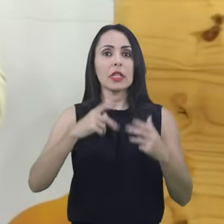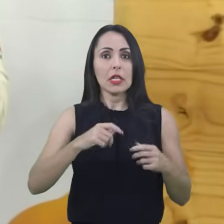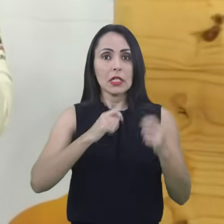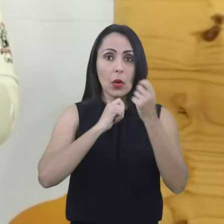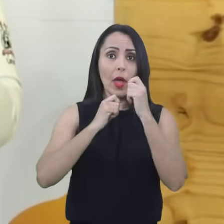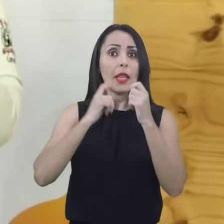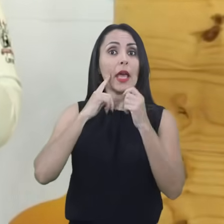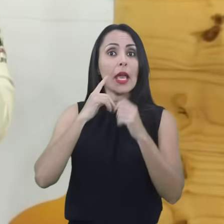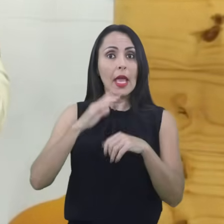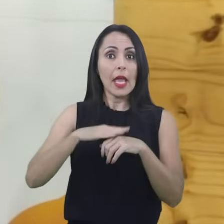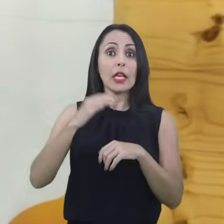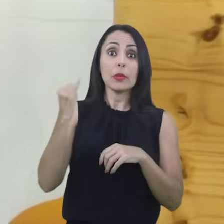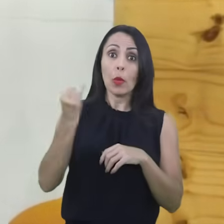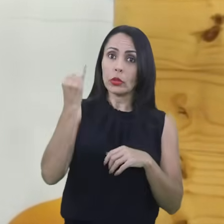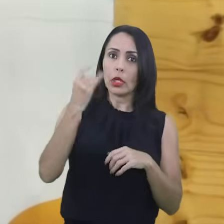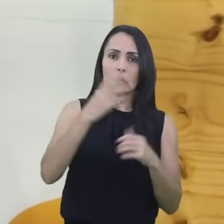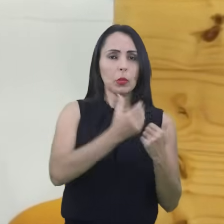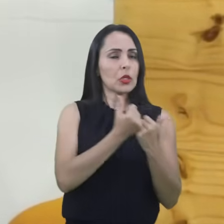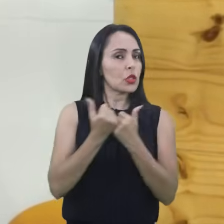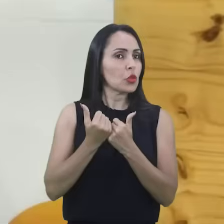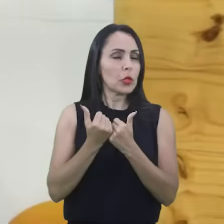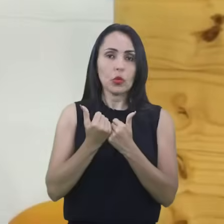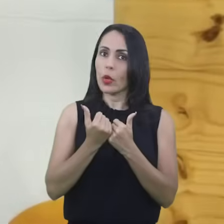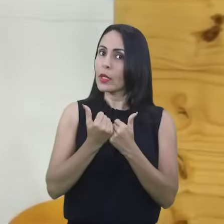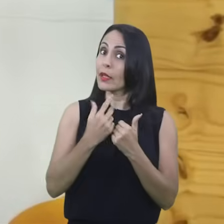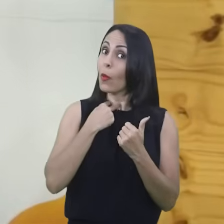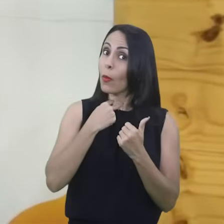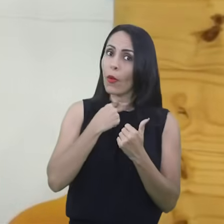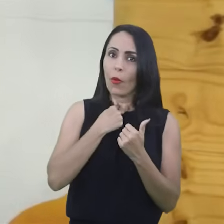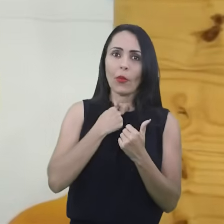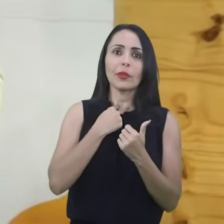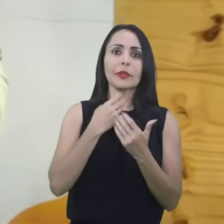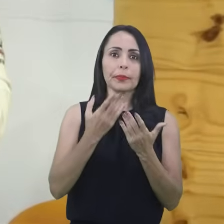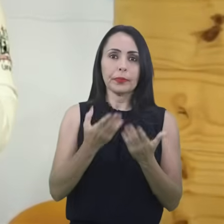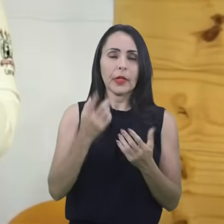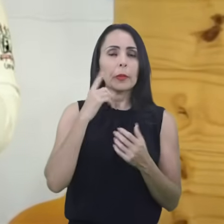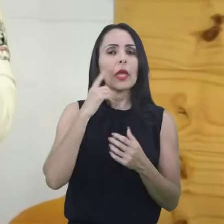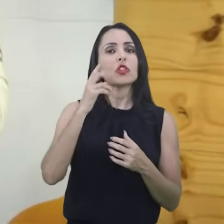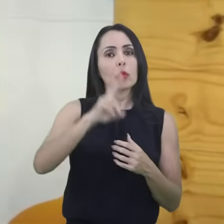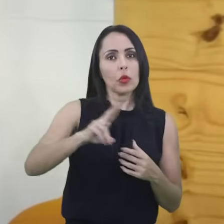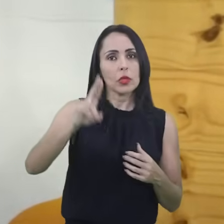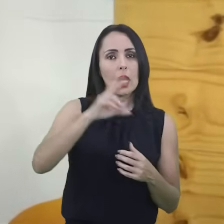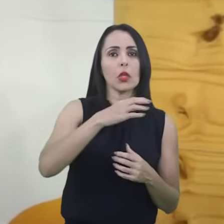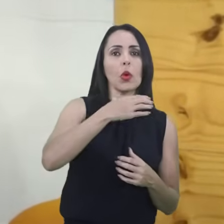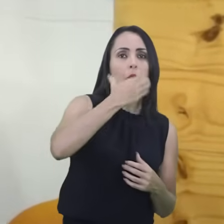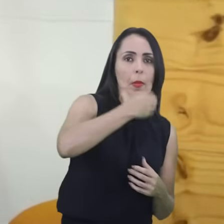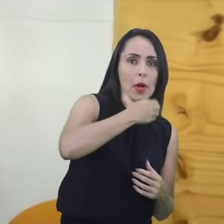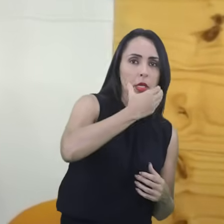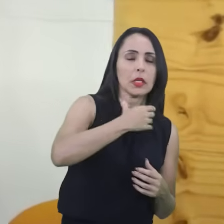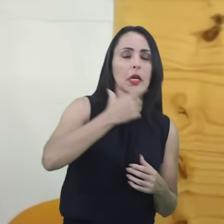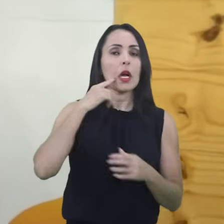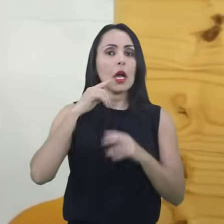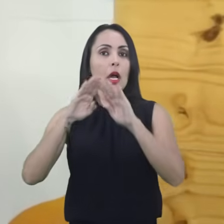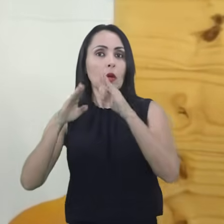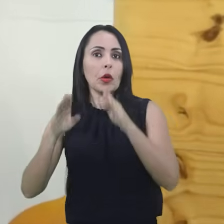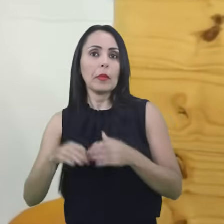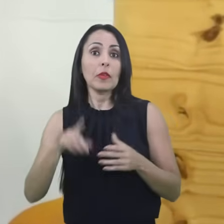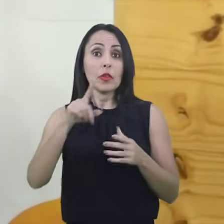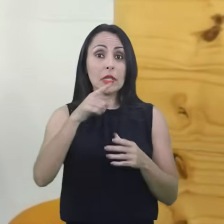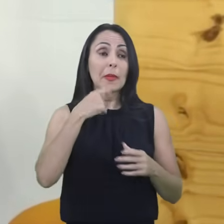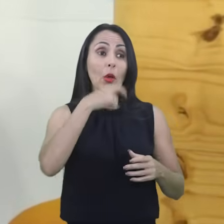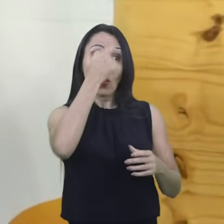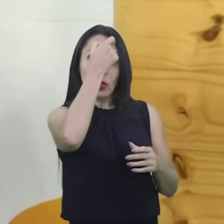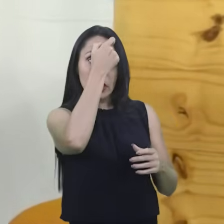dental, ela pode ser substituída. Então, mesmo se utilizando desses alimentos, né, esteja ciente de que você precisa,